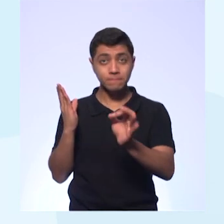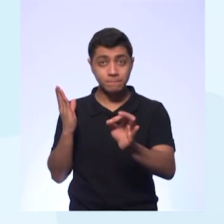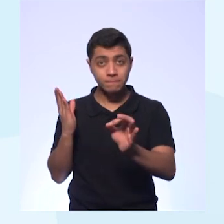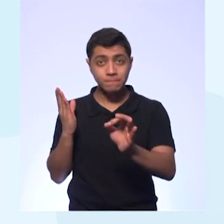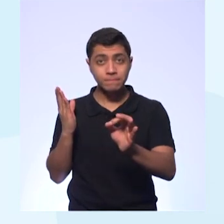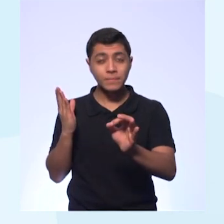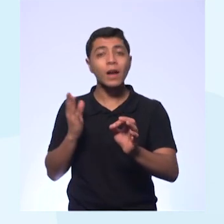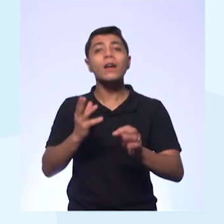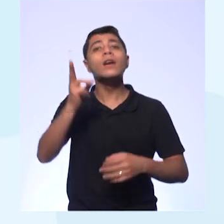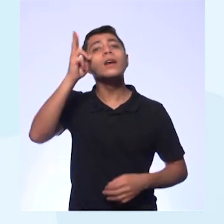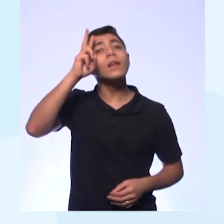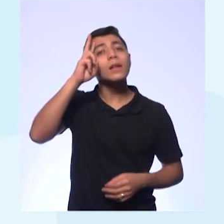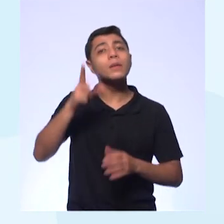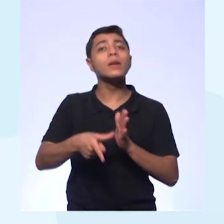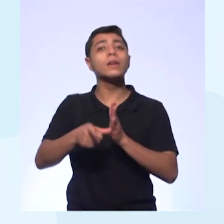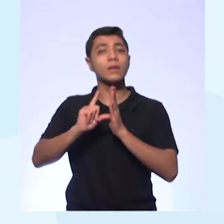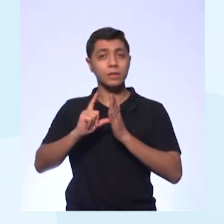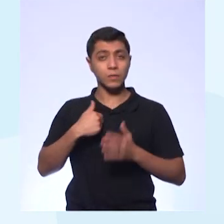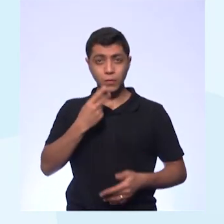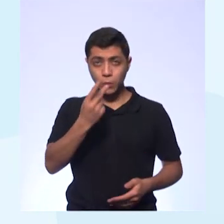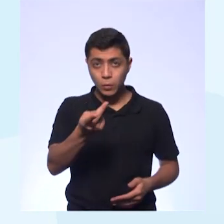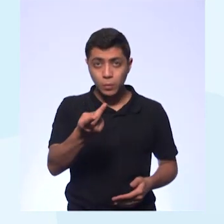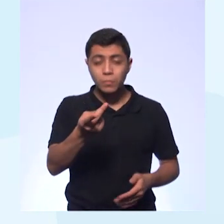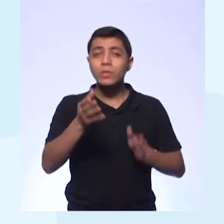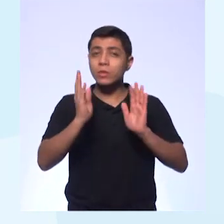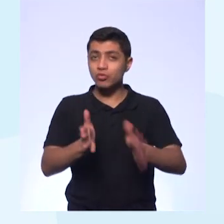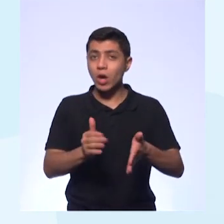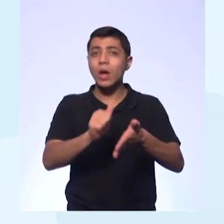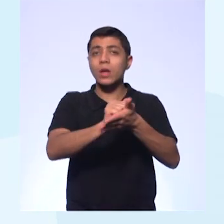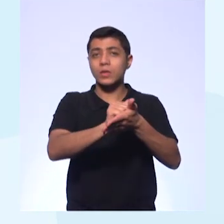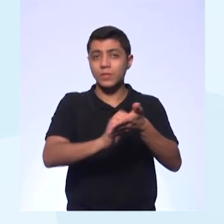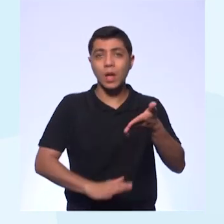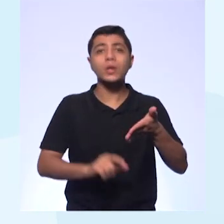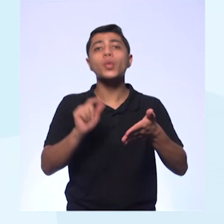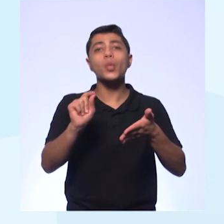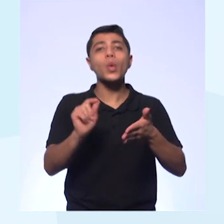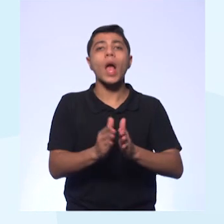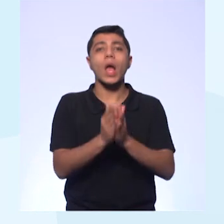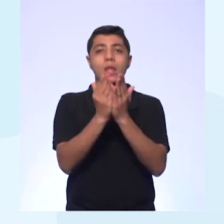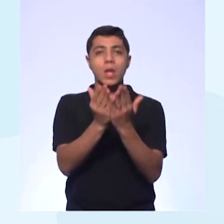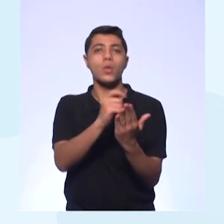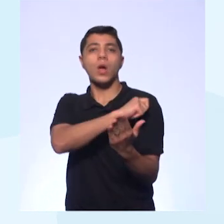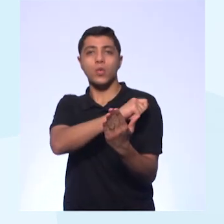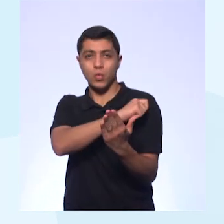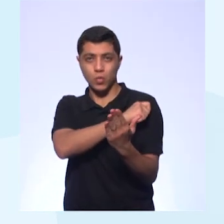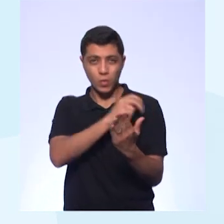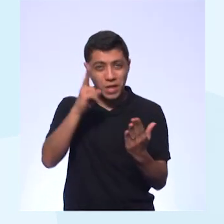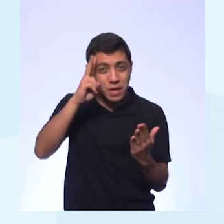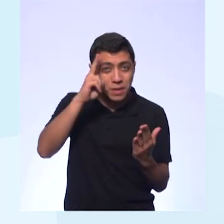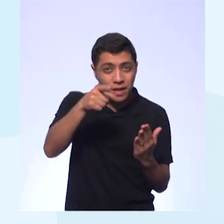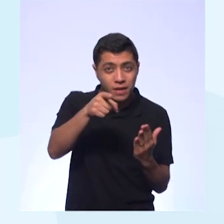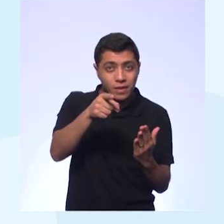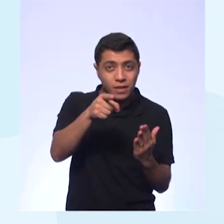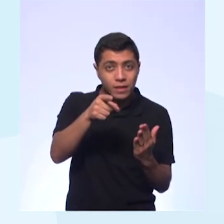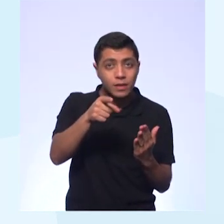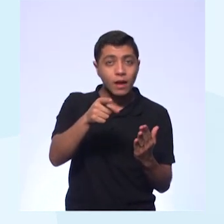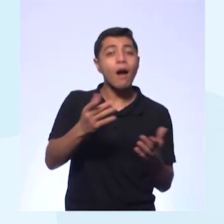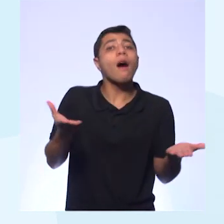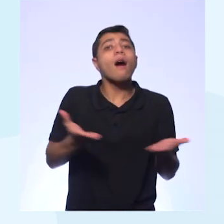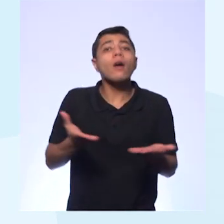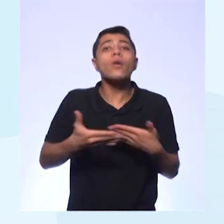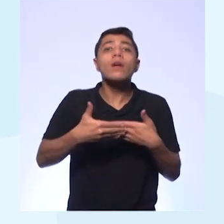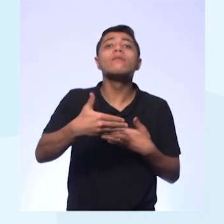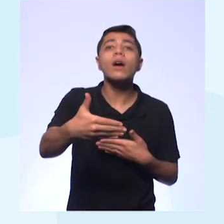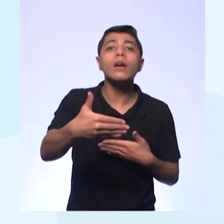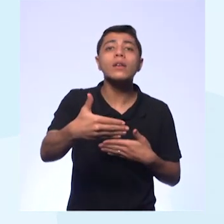Então, como eu falei para vocês, nós tivemos uma atividade do caderno do aluno, né? E agora vocês vão fazer a situação de